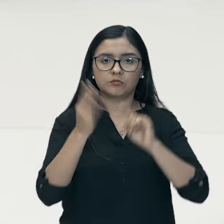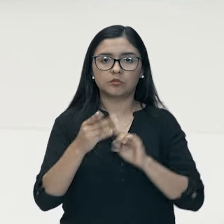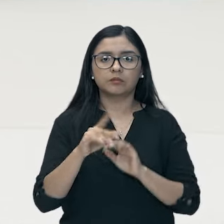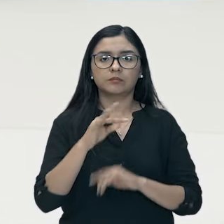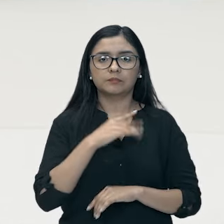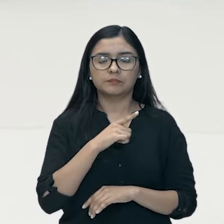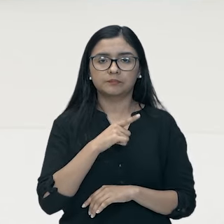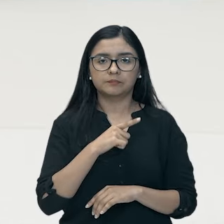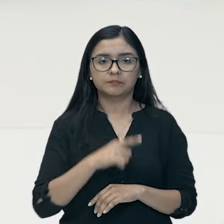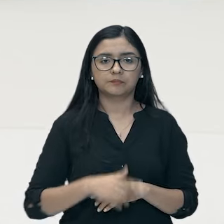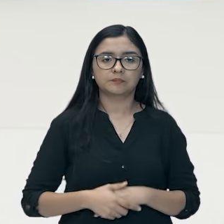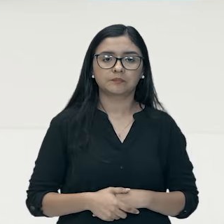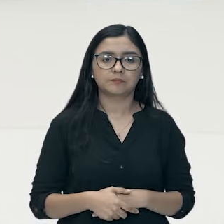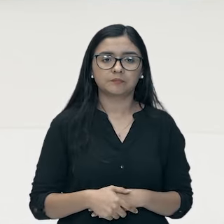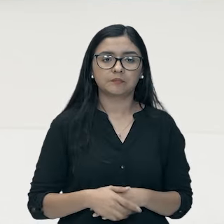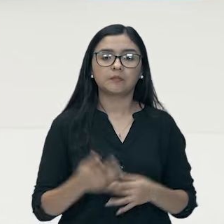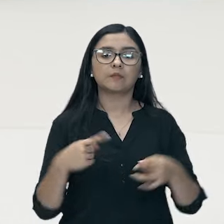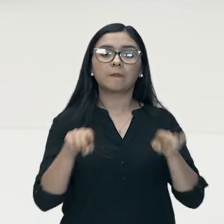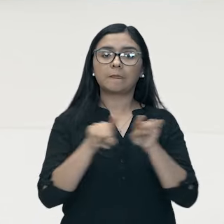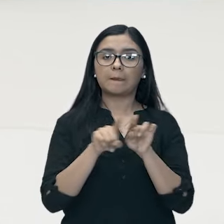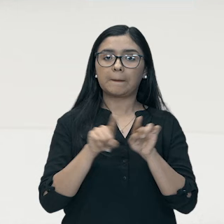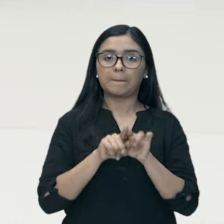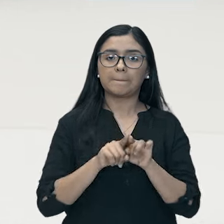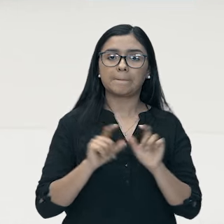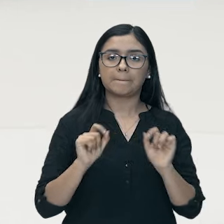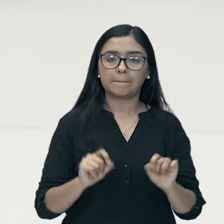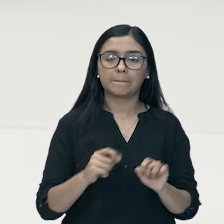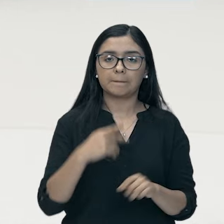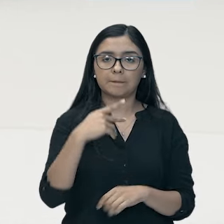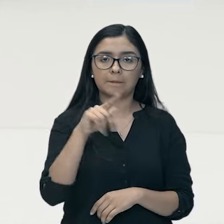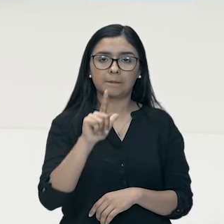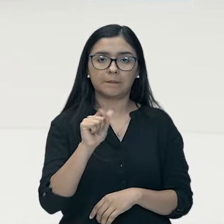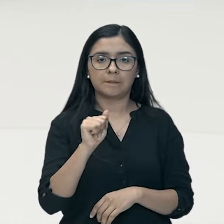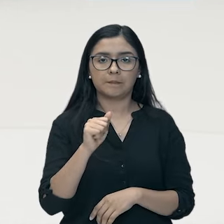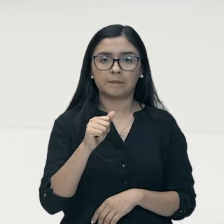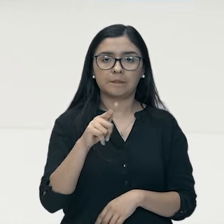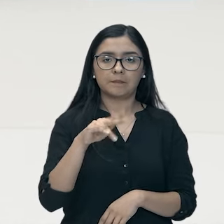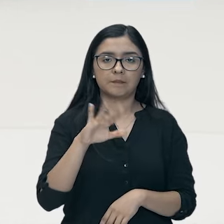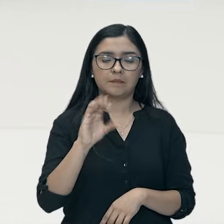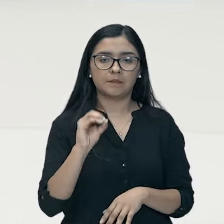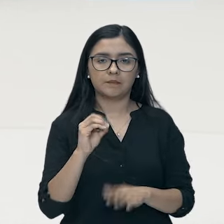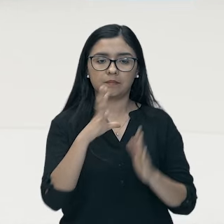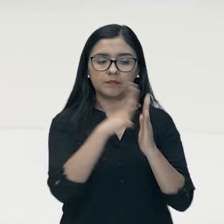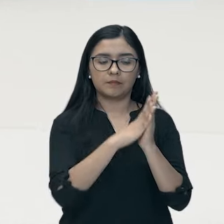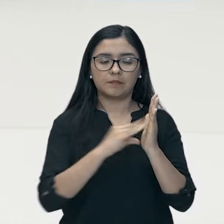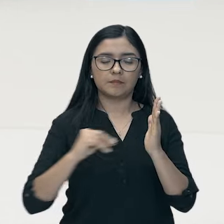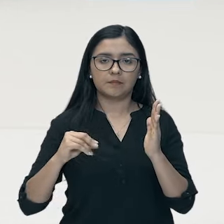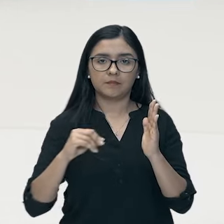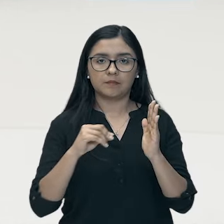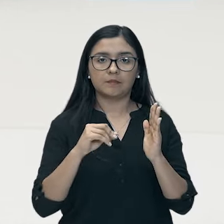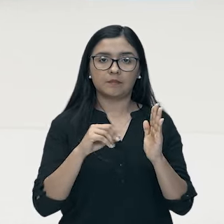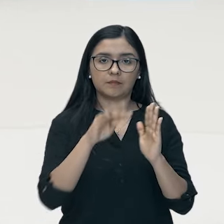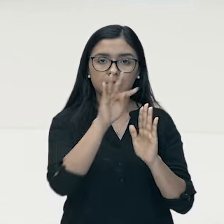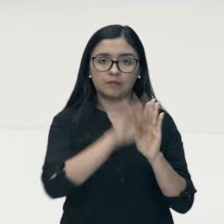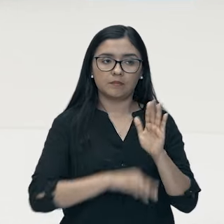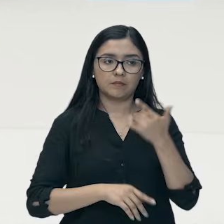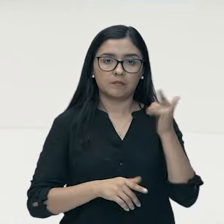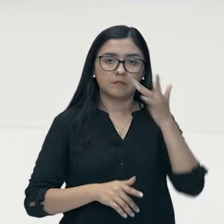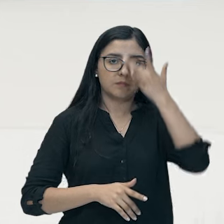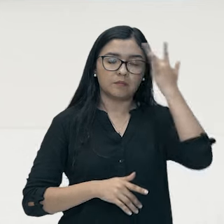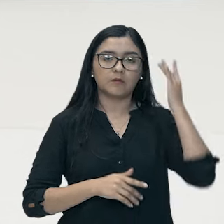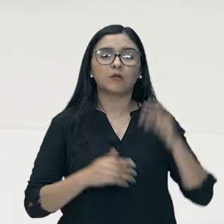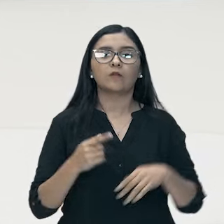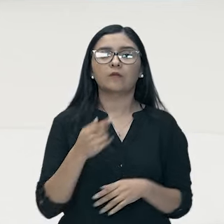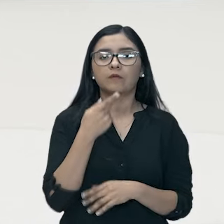existente tá bom e nós vimos o plágio que o plágio é quando eu digo pego o texto do outro e digo que é meu Isso não